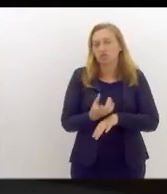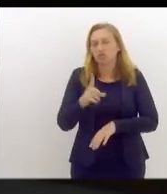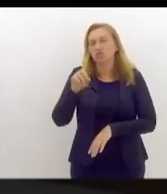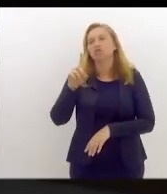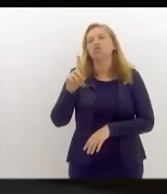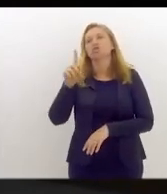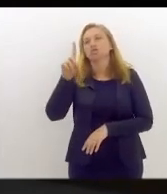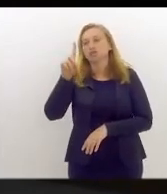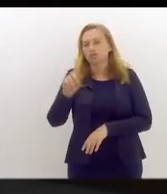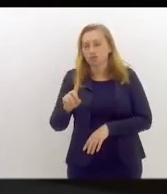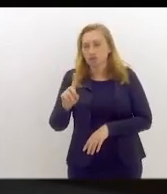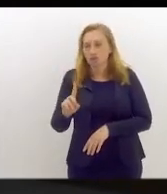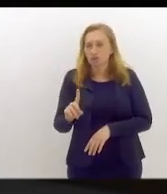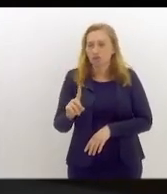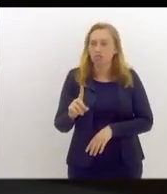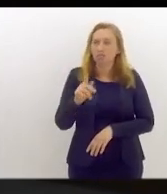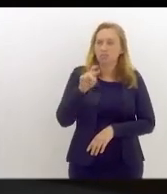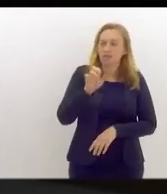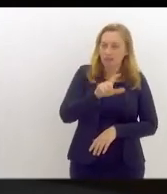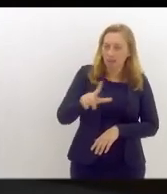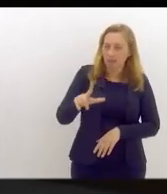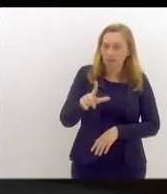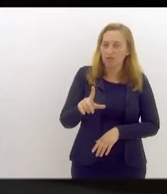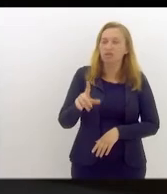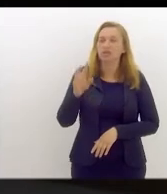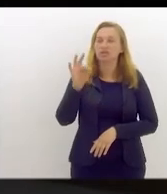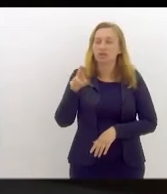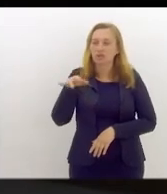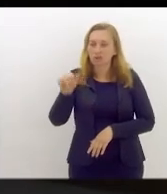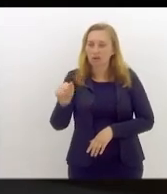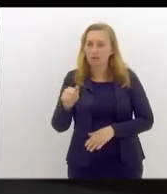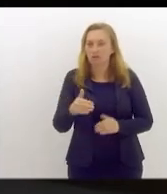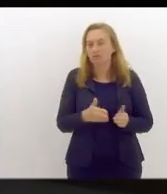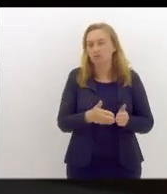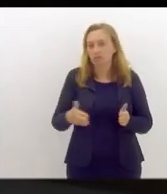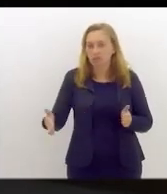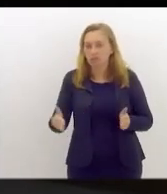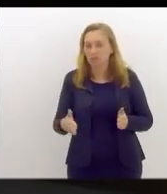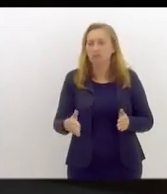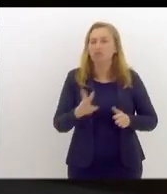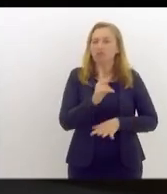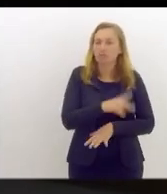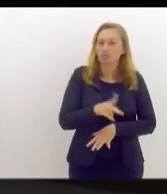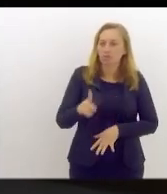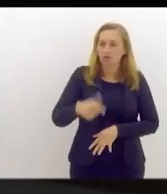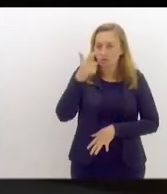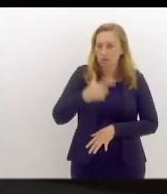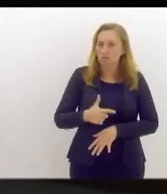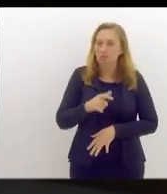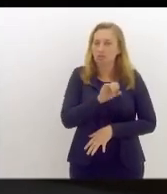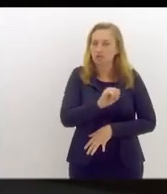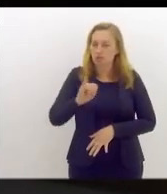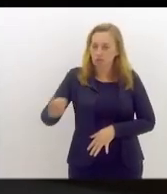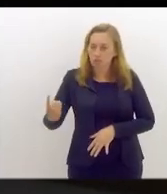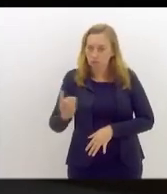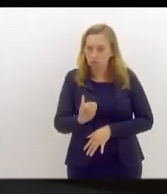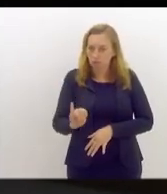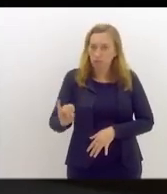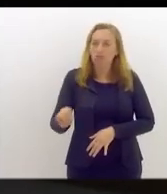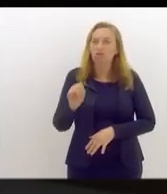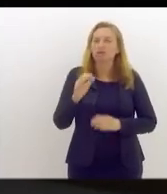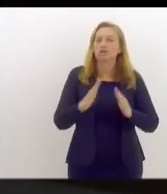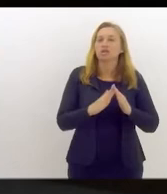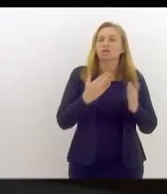Processual Penal Direito Penal e teoria geral do processo na função de professor instrutor da escola de